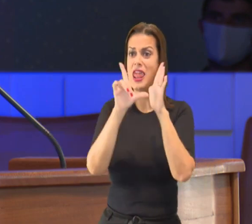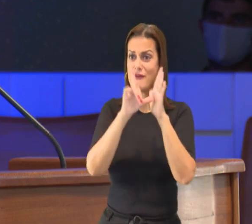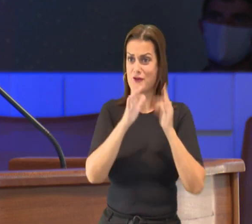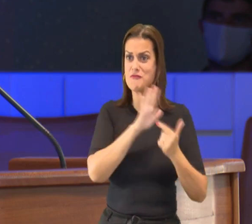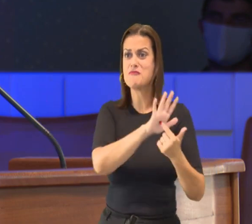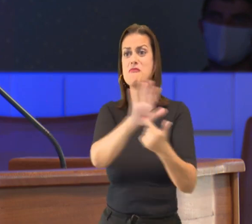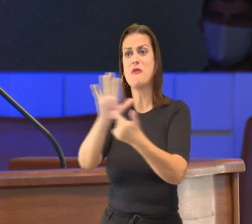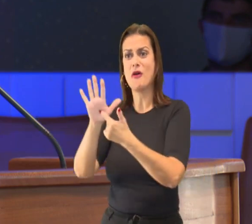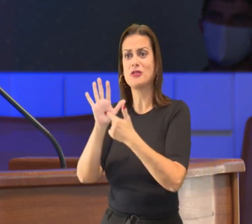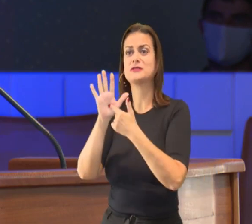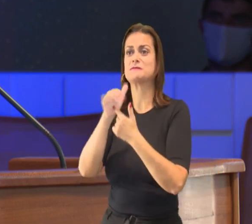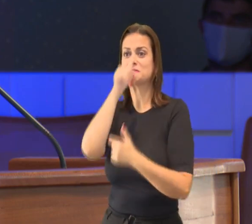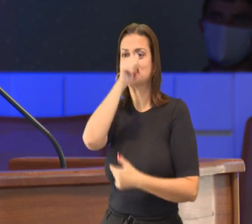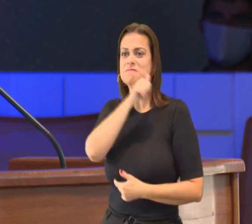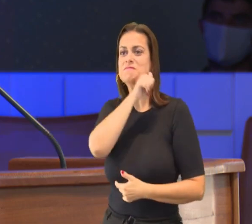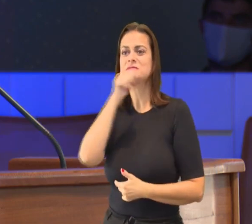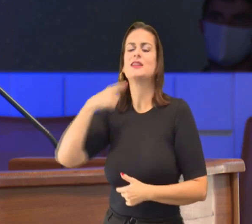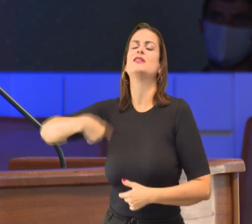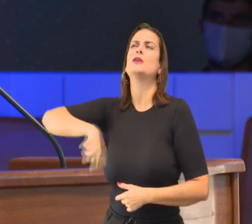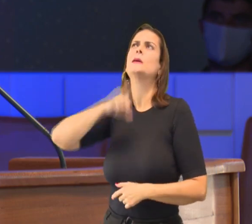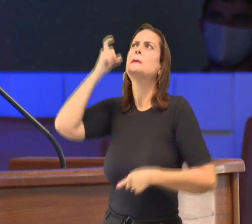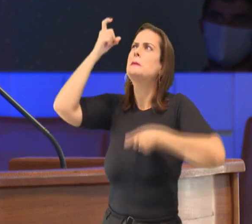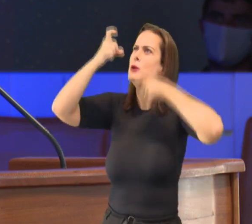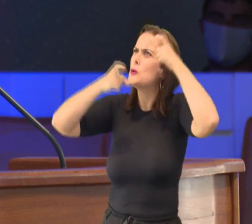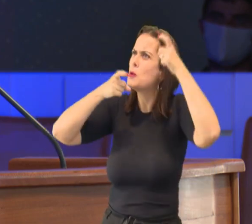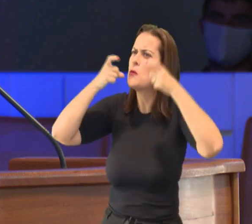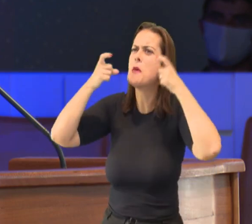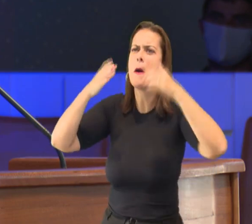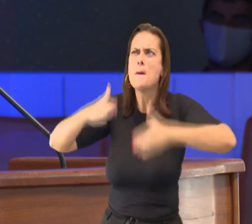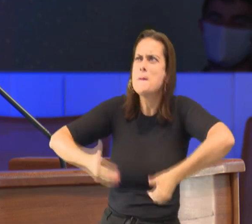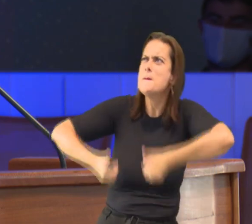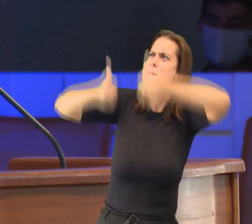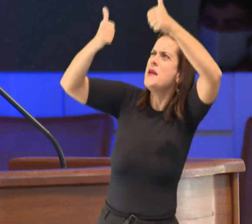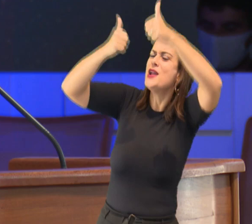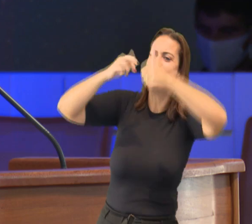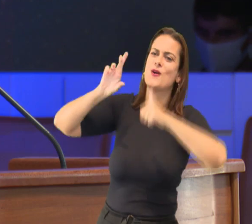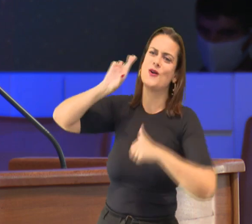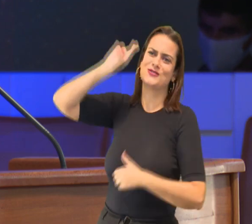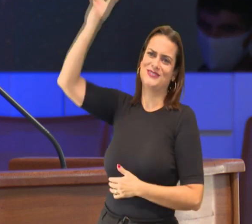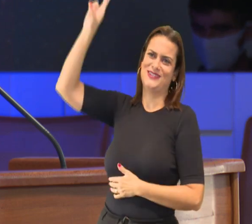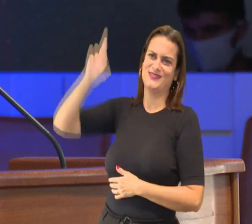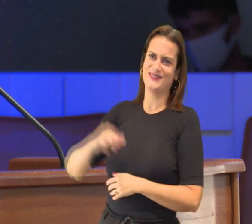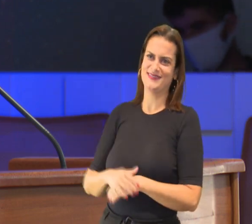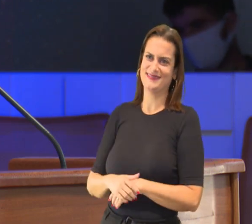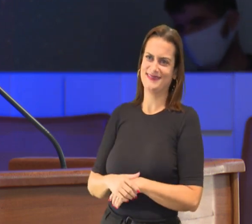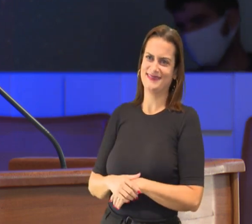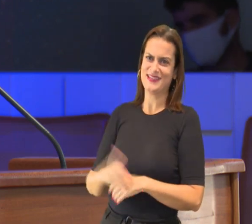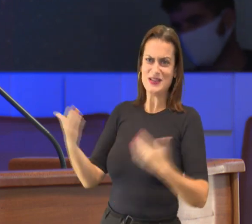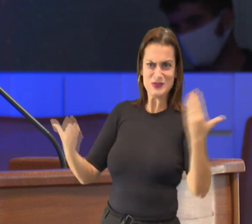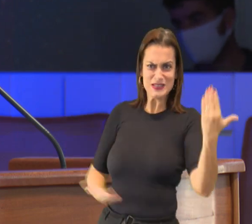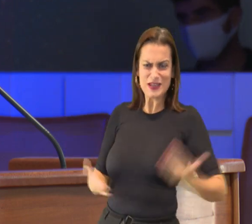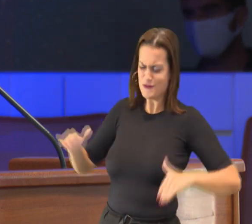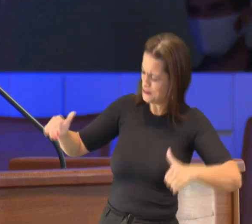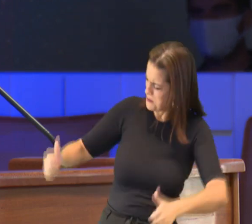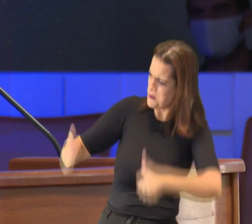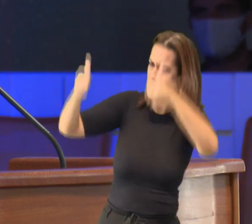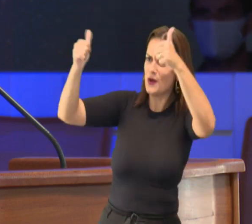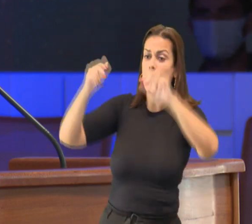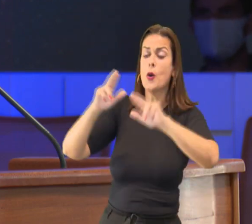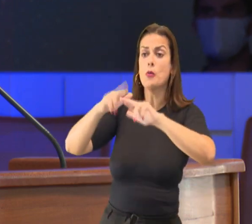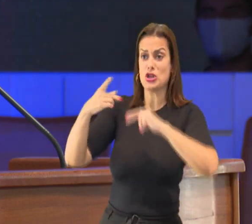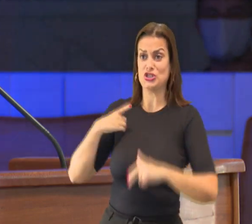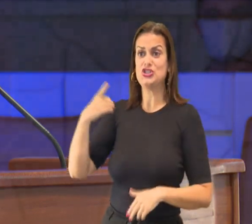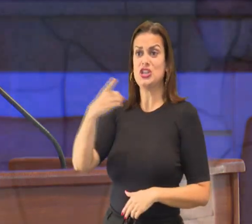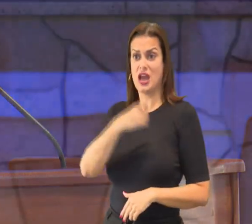Levítico, talvez esta nossa preocupação e zelo em oferecer a melhor coisa ao Senhor. Inclusive, o diácono sempre